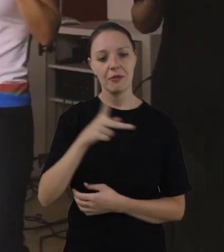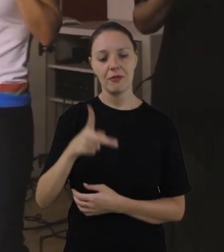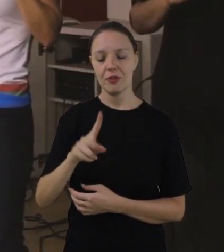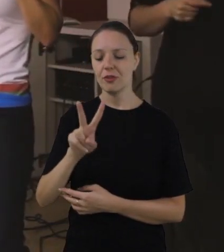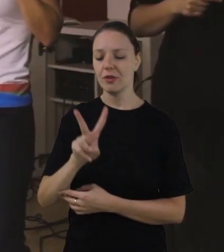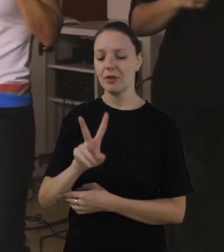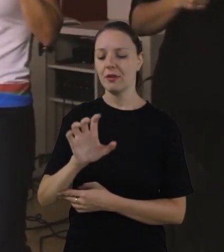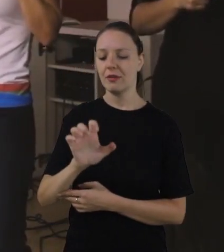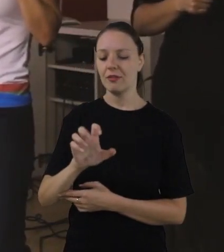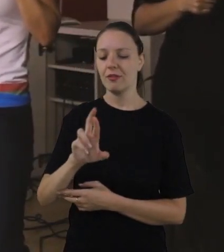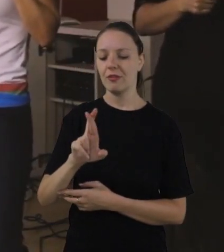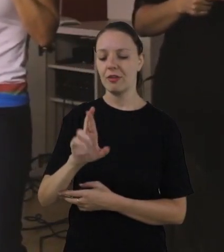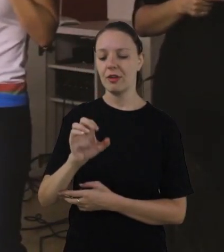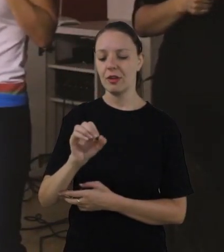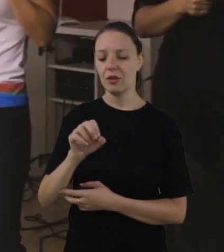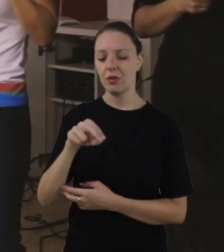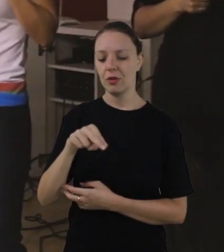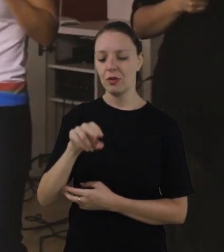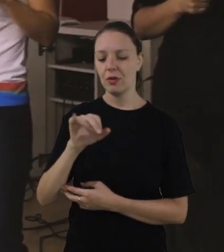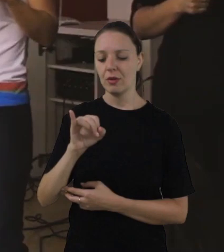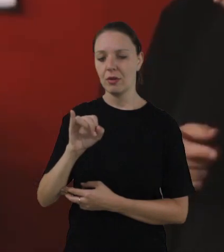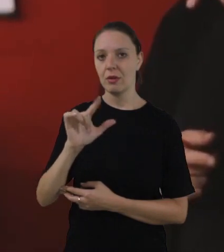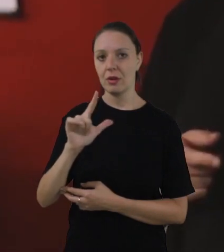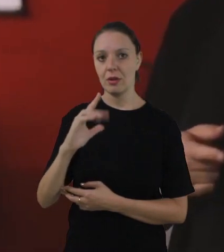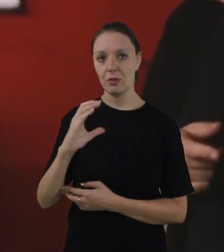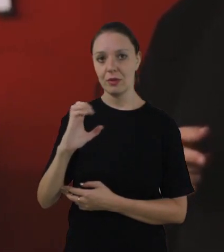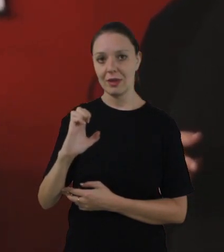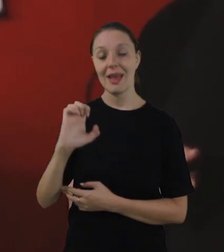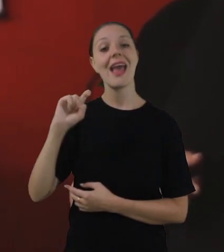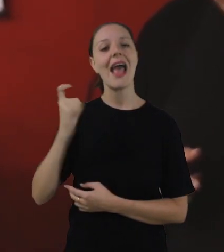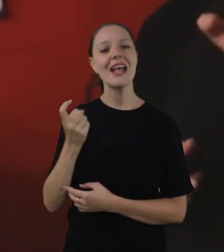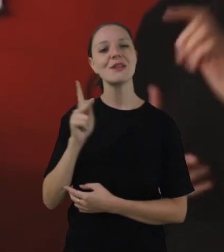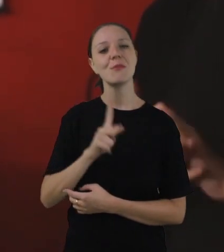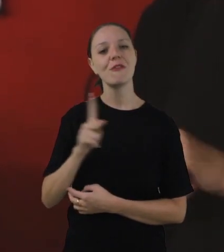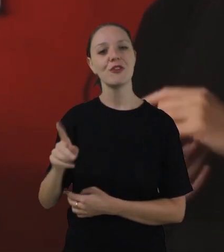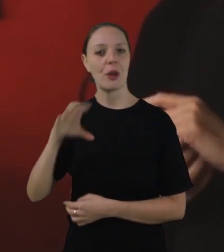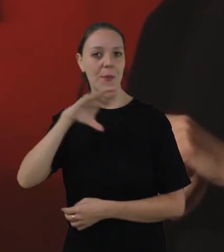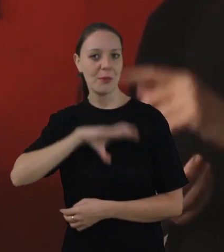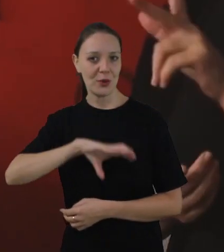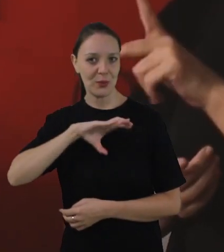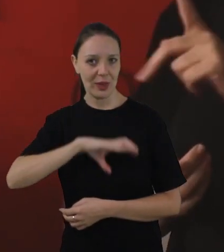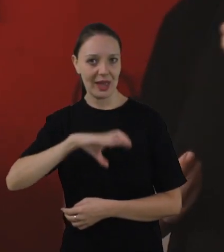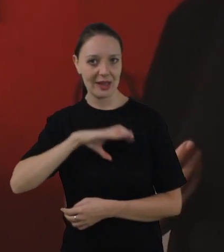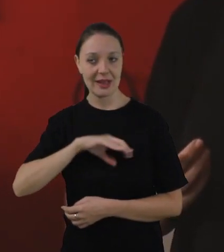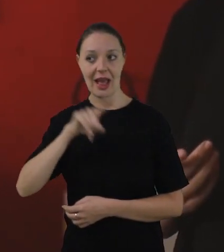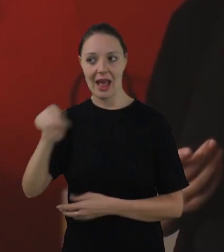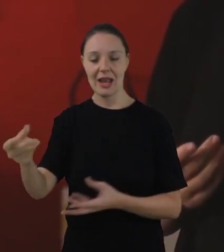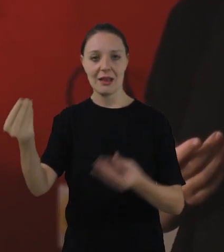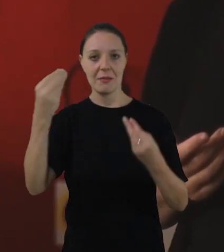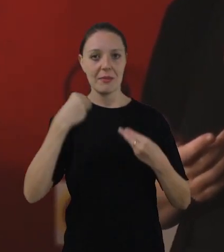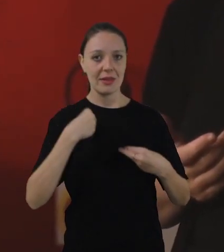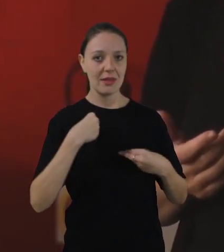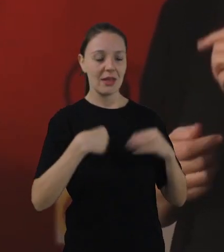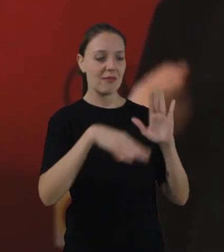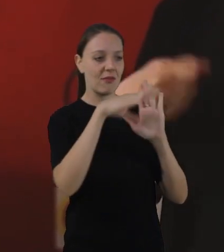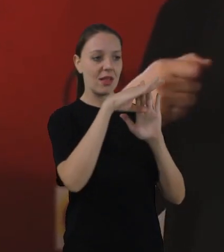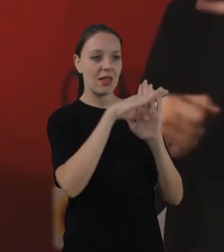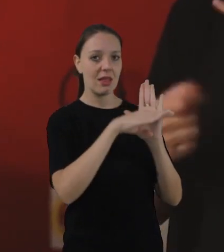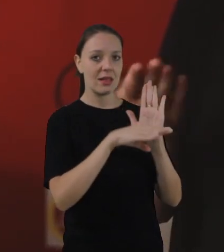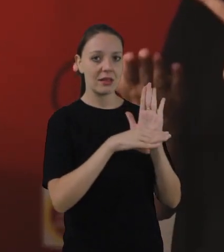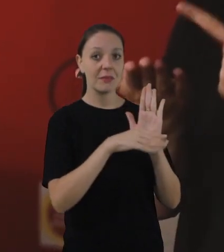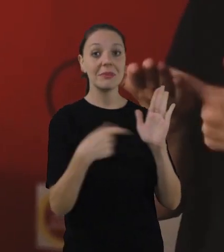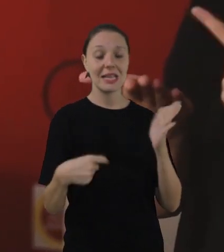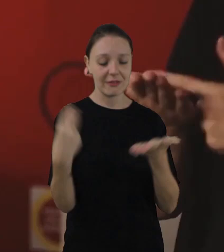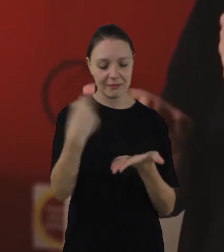professora Veronilce, ela era minha professora de português. A Veronilce, ela fazia a gente ter uma lista, eu acho que a gente tinha que ter 10